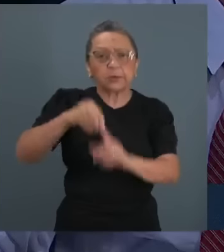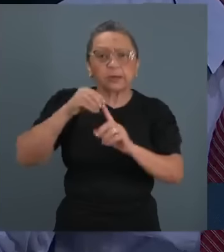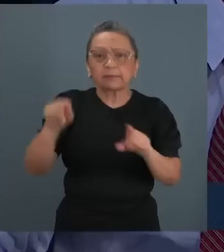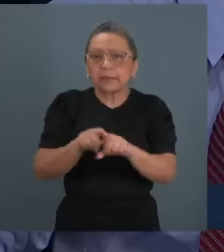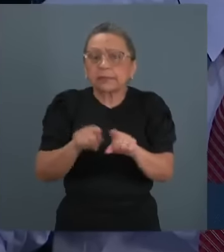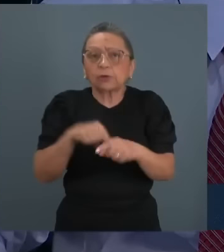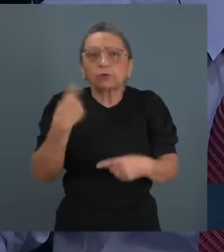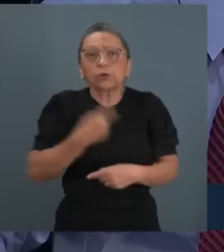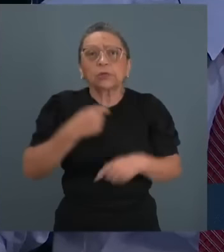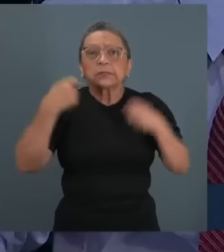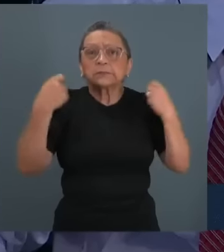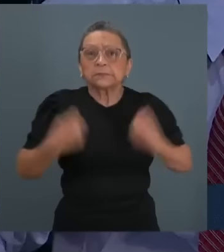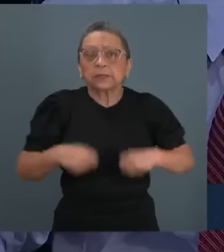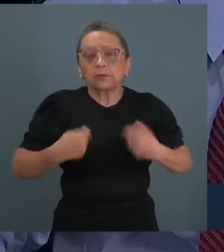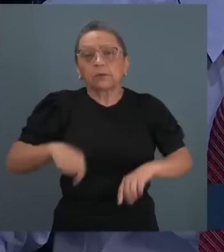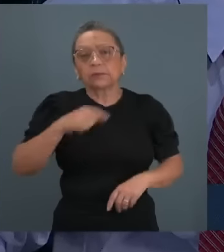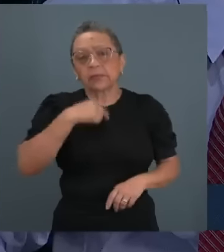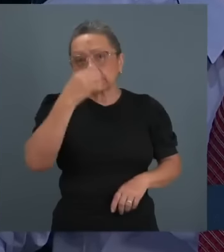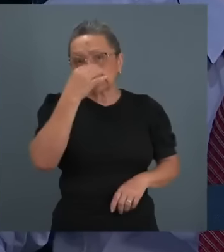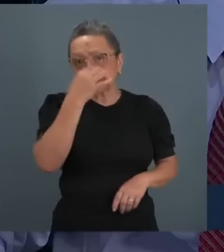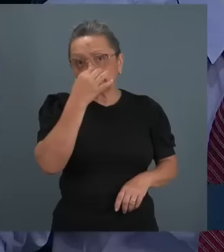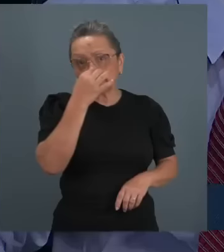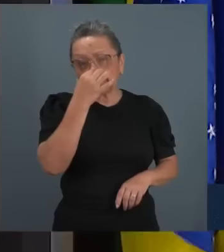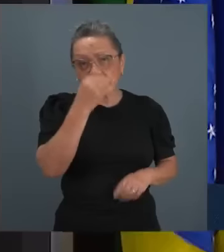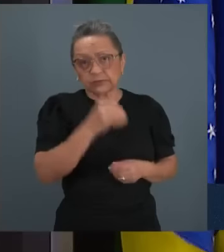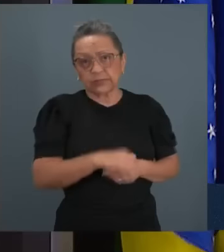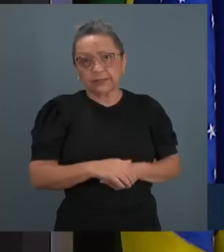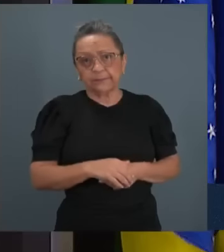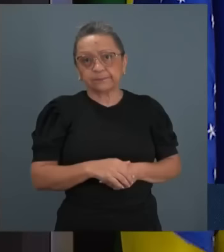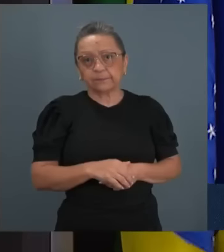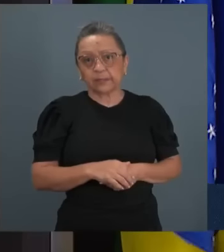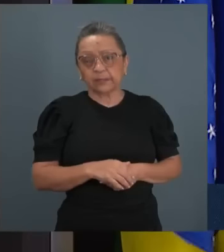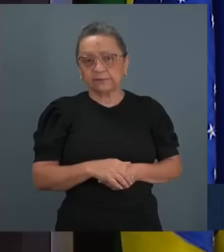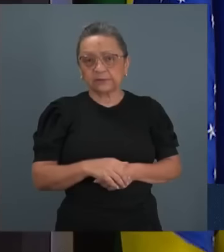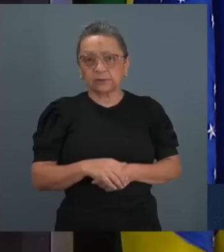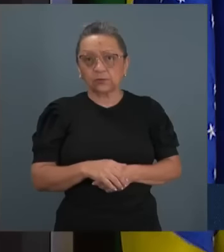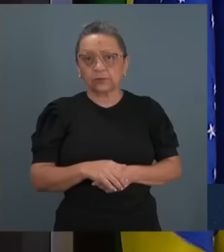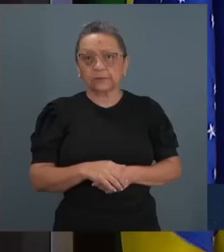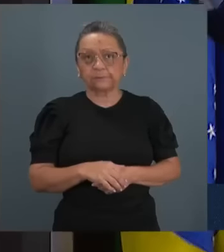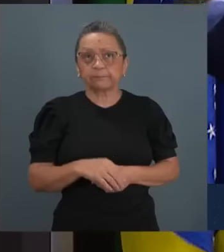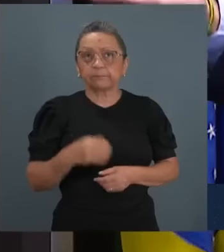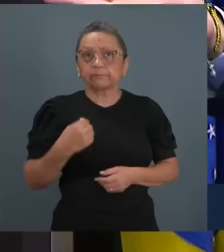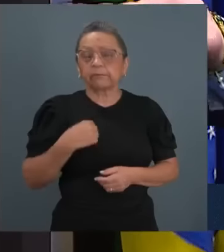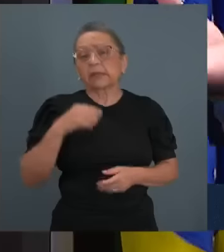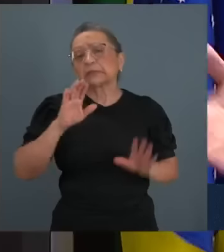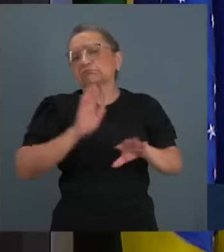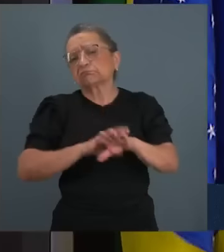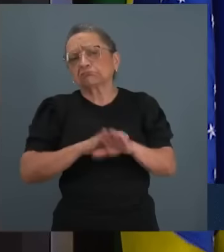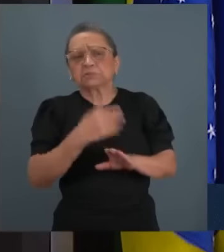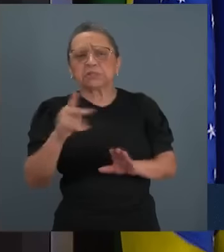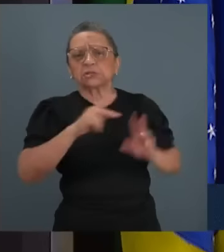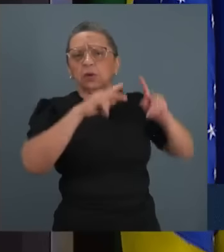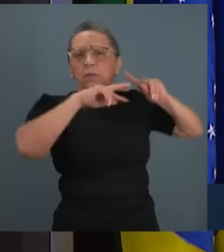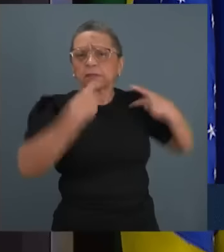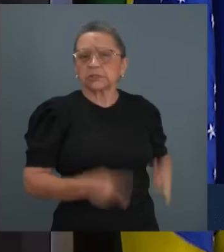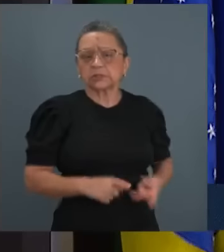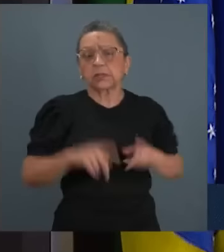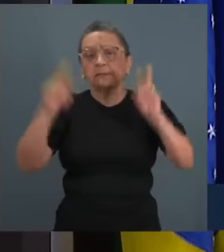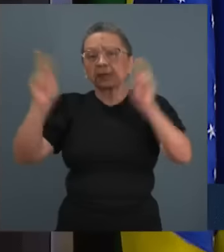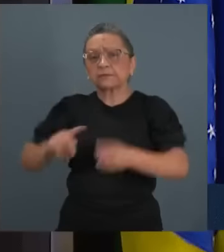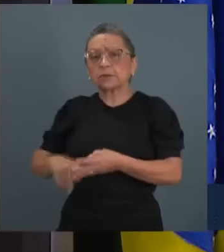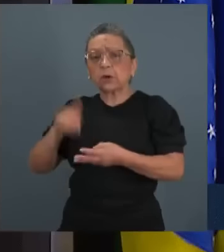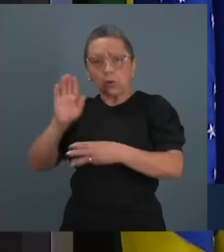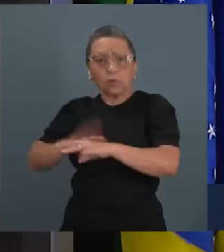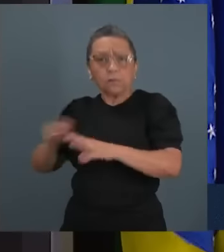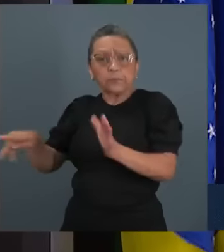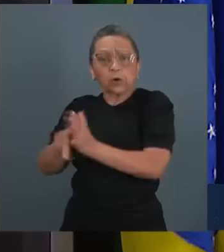a gente precisa, nesse momento, olhar para as referências, sejam humanistas, pacifistas ou estadistas